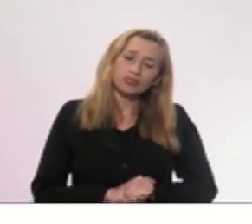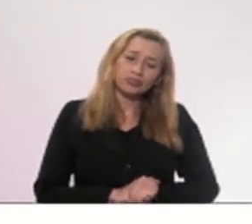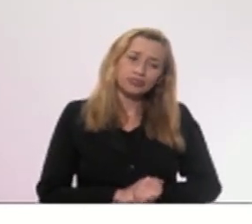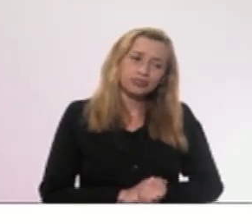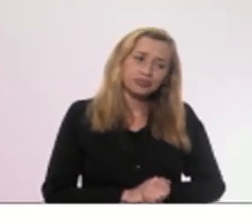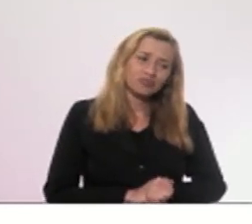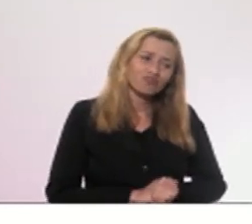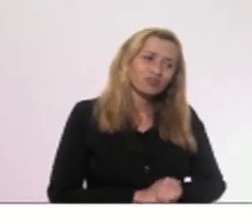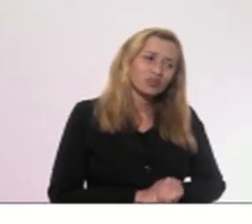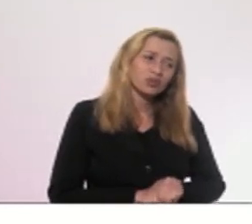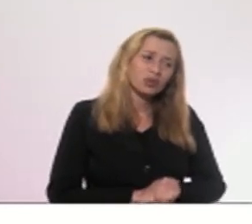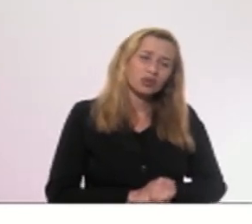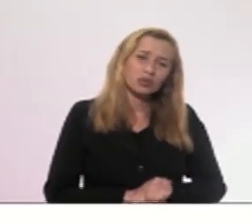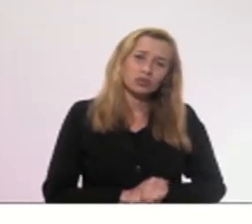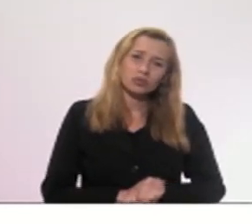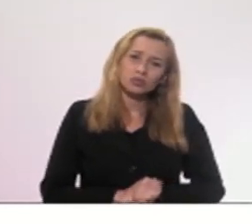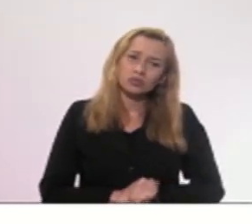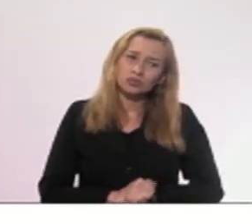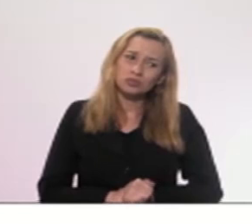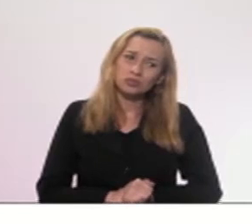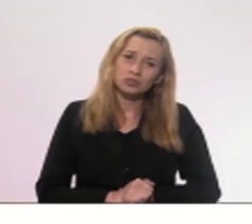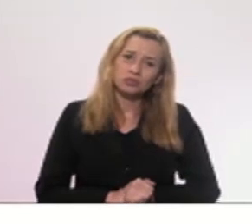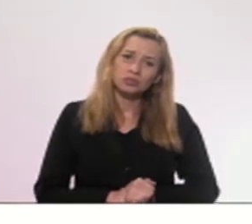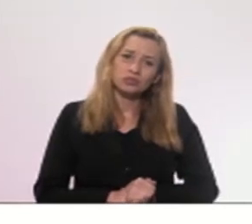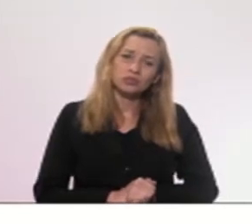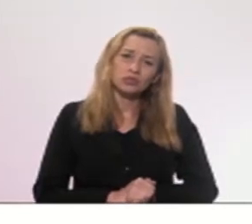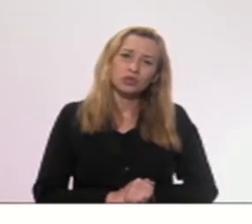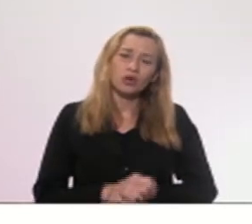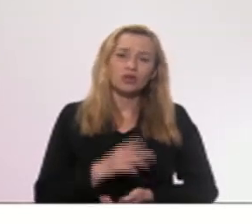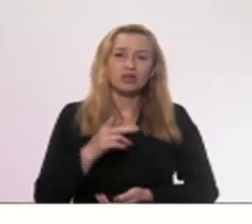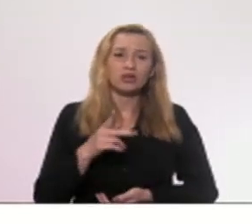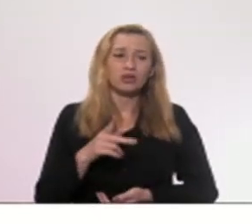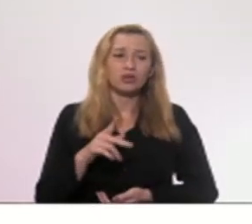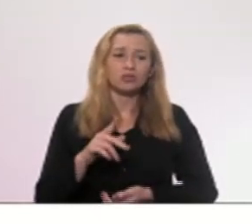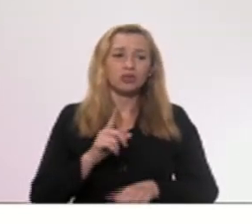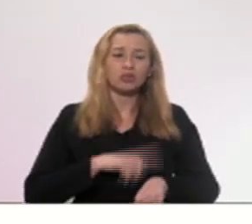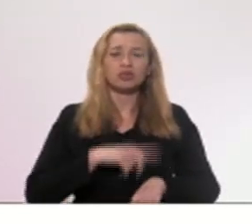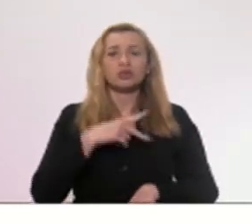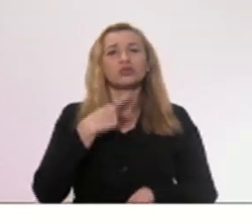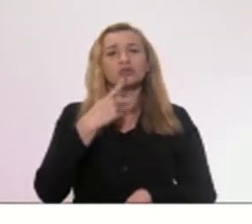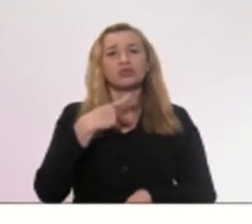a declaração do presidente da República,